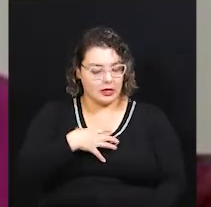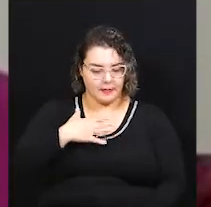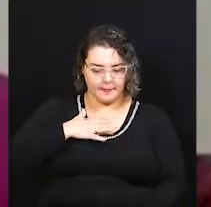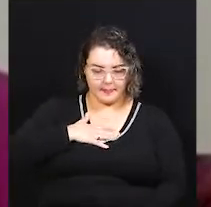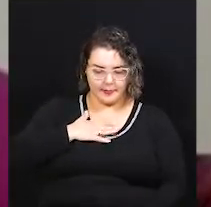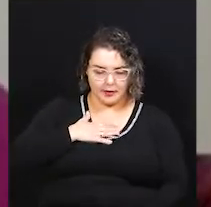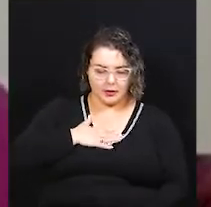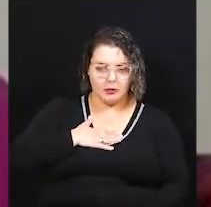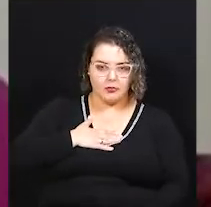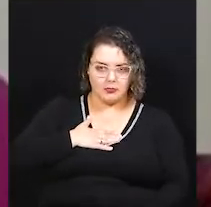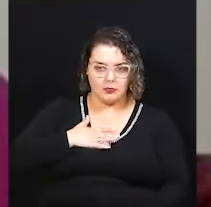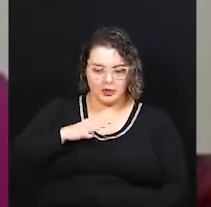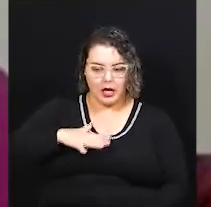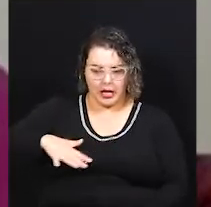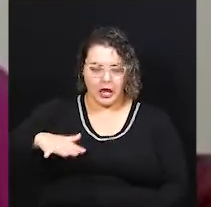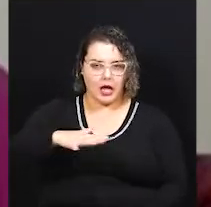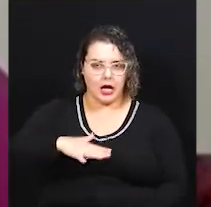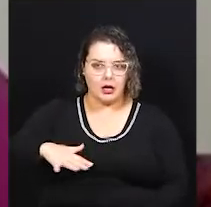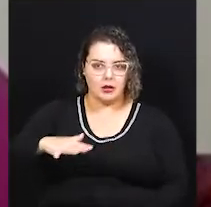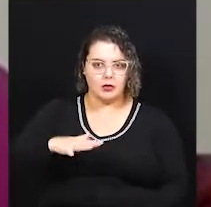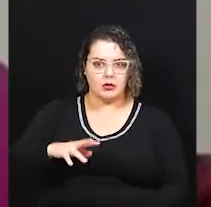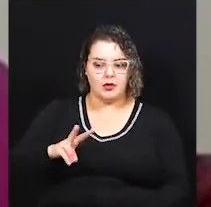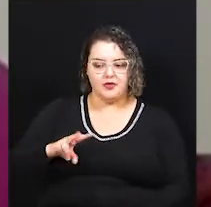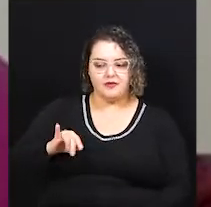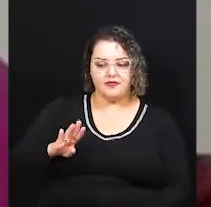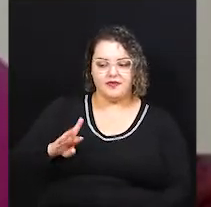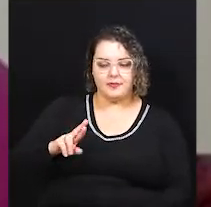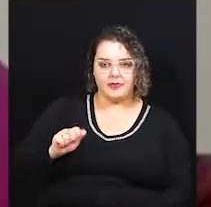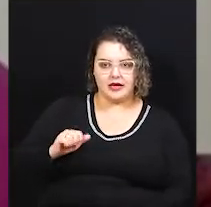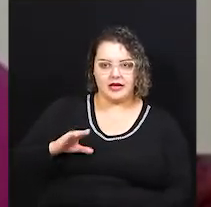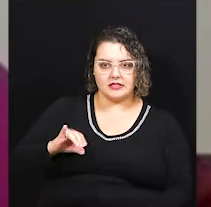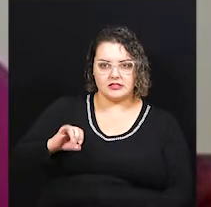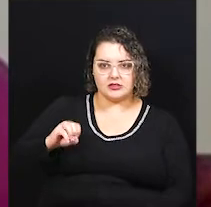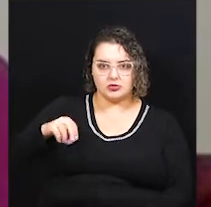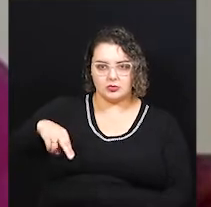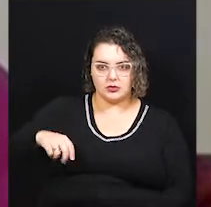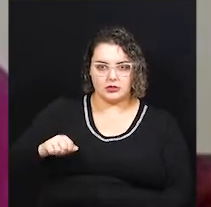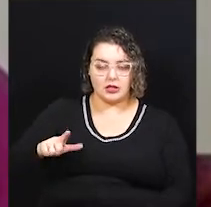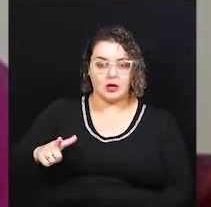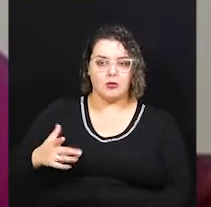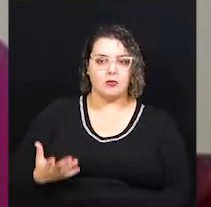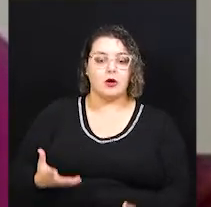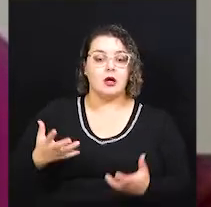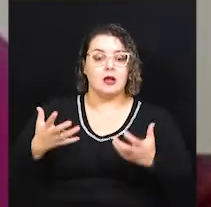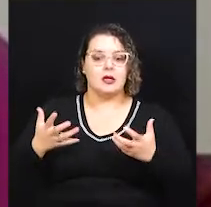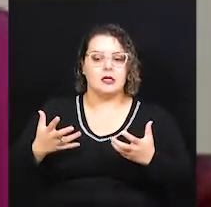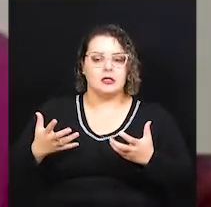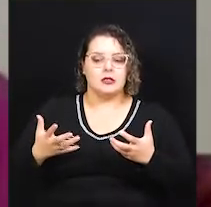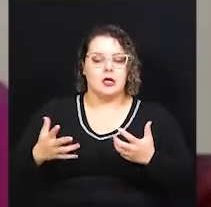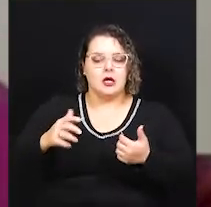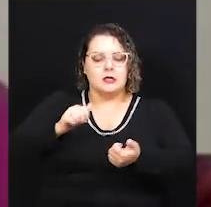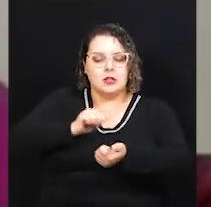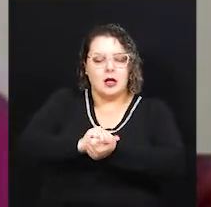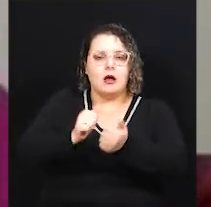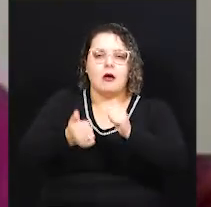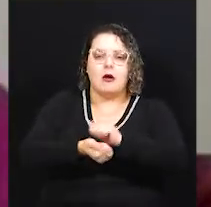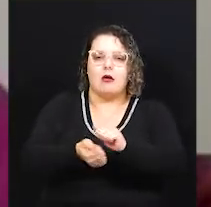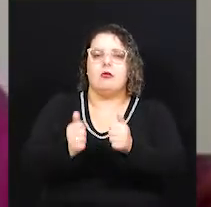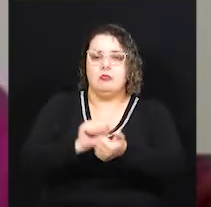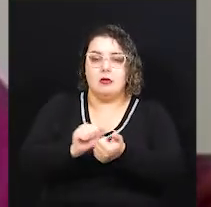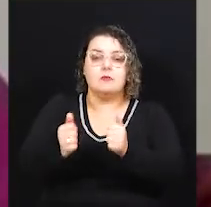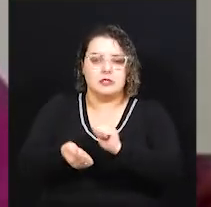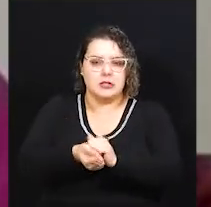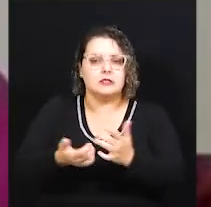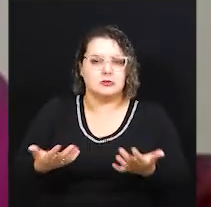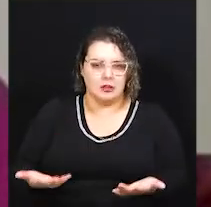para meu campo, que é vibracional, é justamente adquirir essa musculatura emocional, vamos